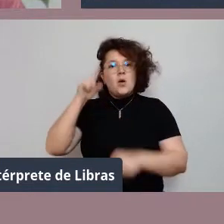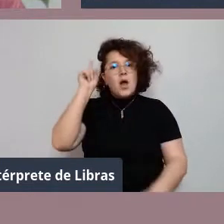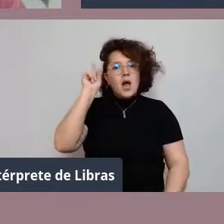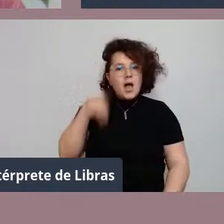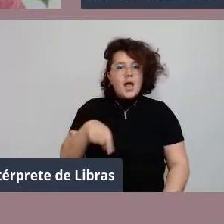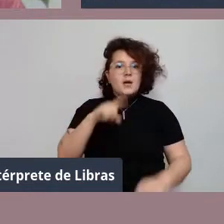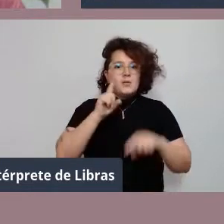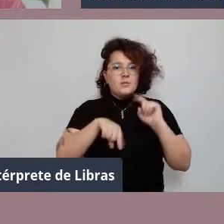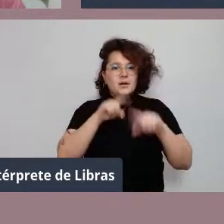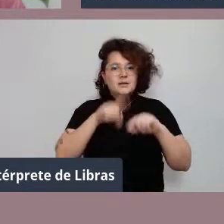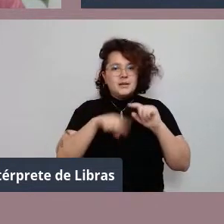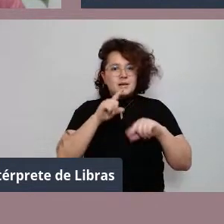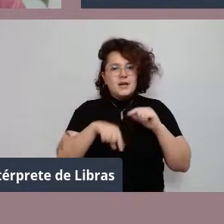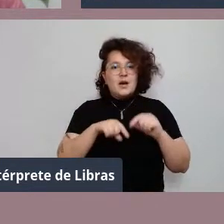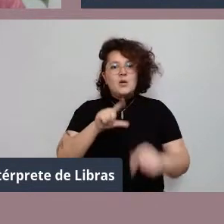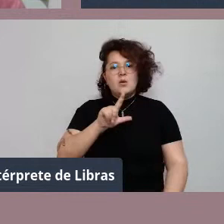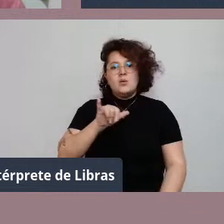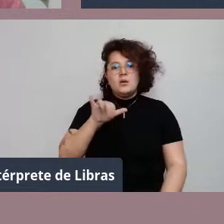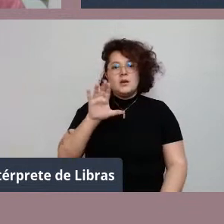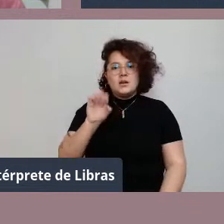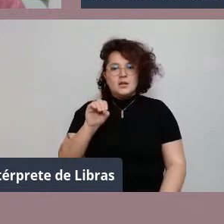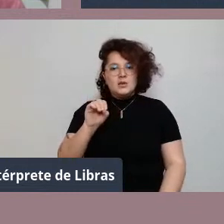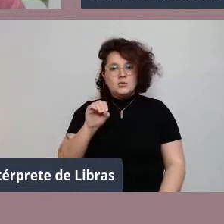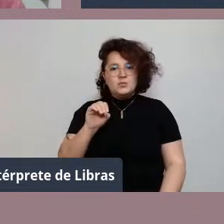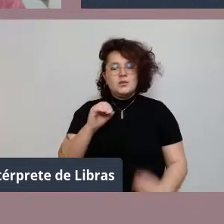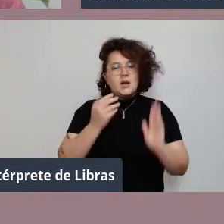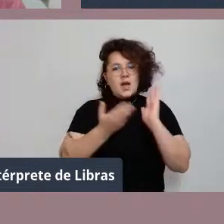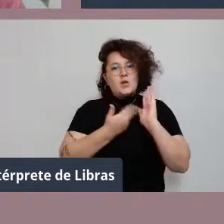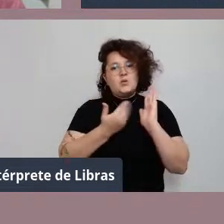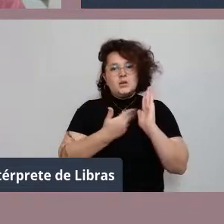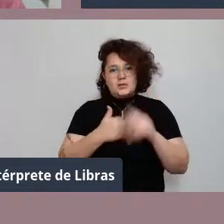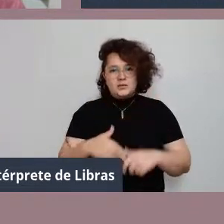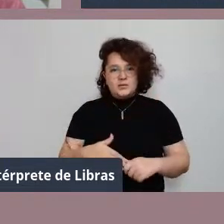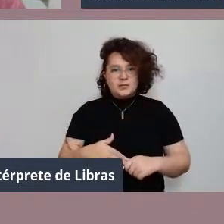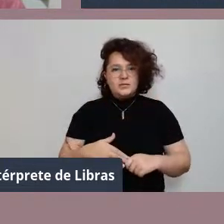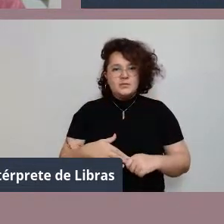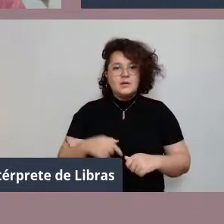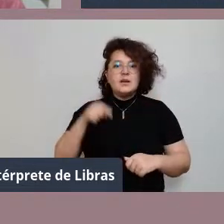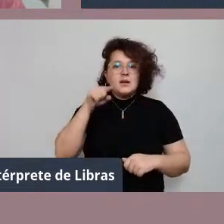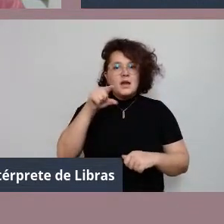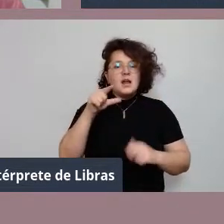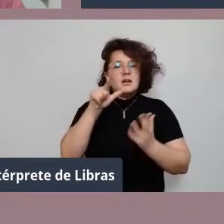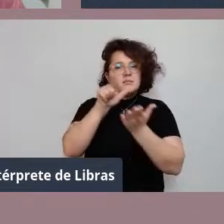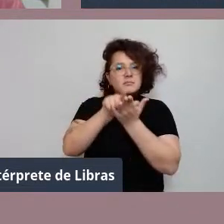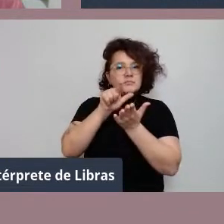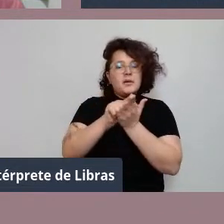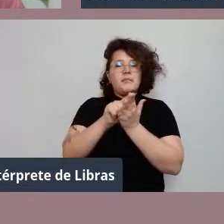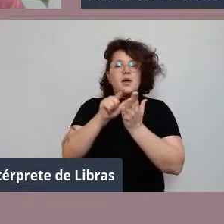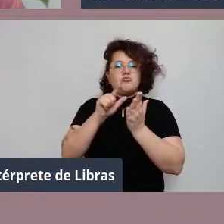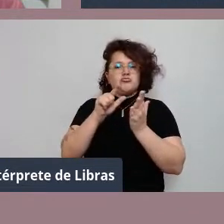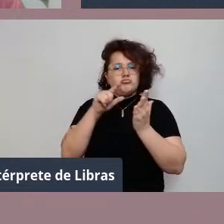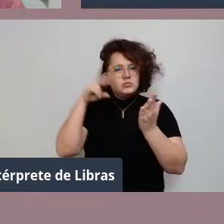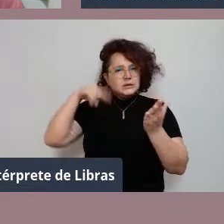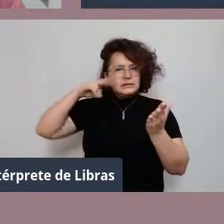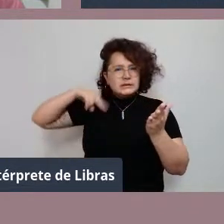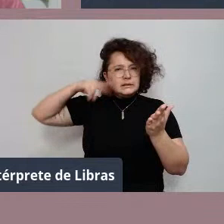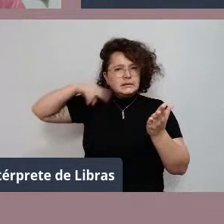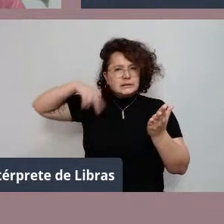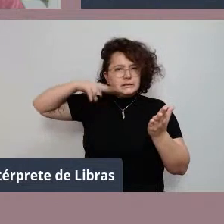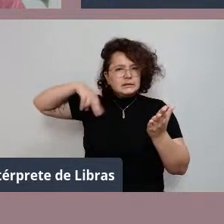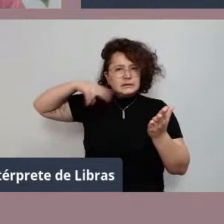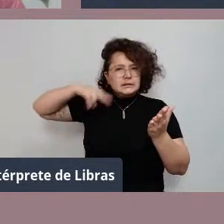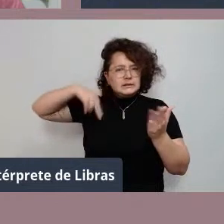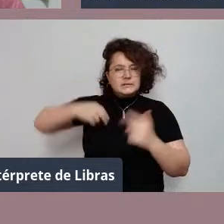um livro. Vai passar. Eu acho que ela mergulhou nesses papeizinhos, nesses fragmentos, entre os